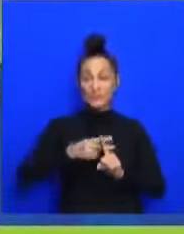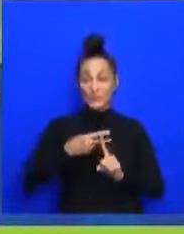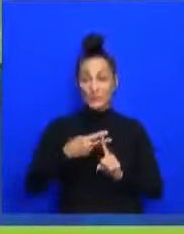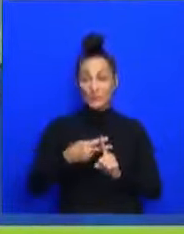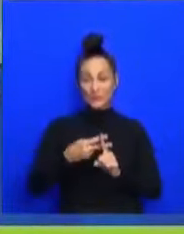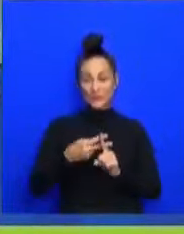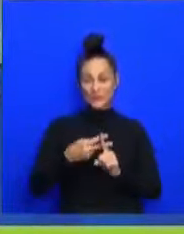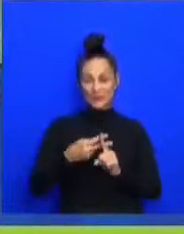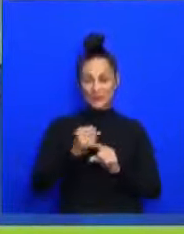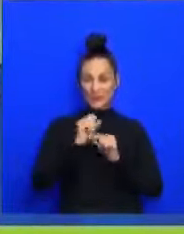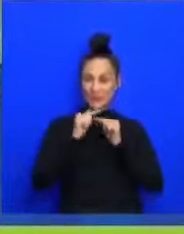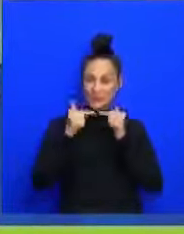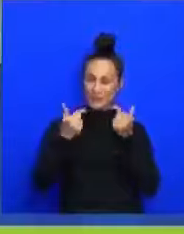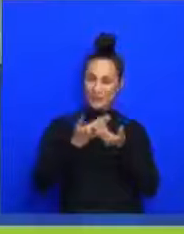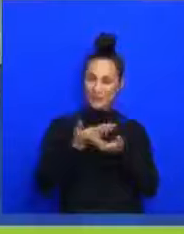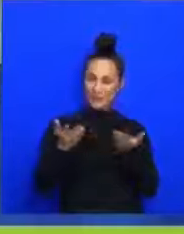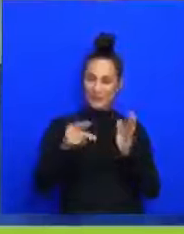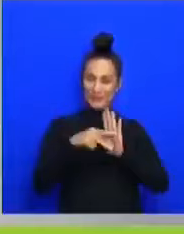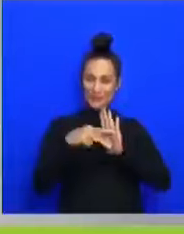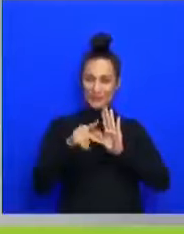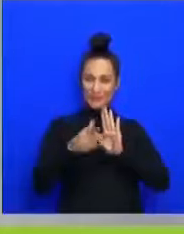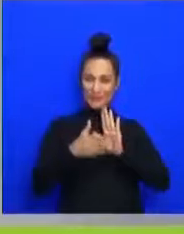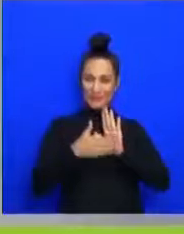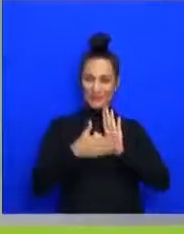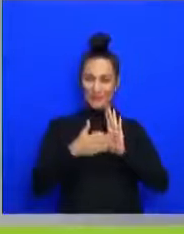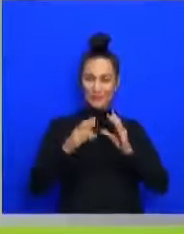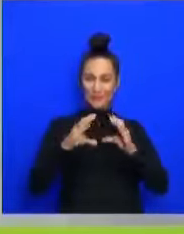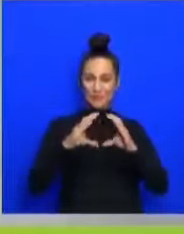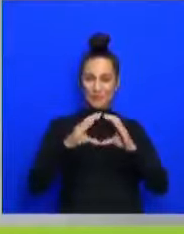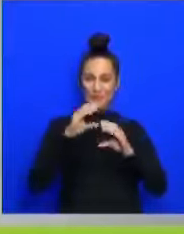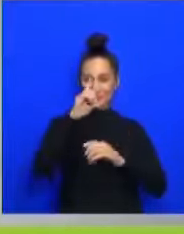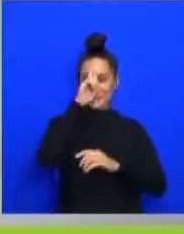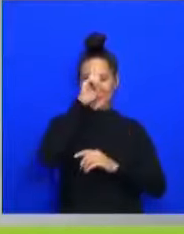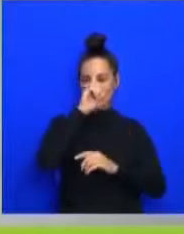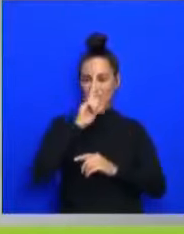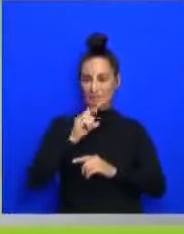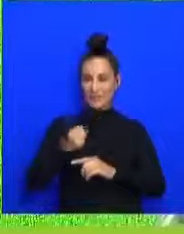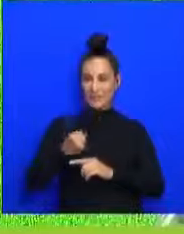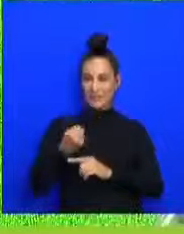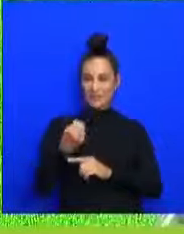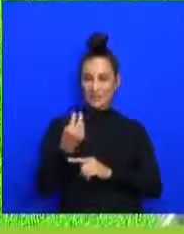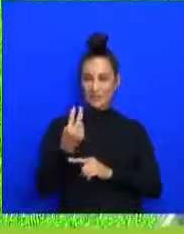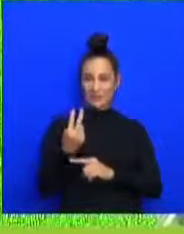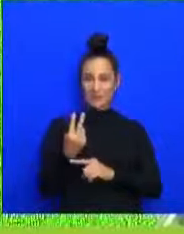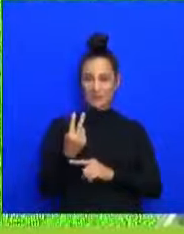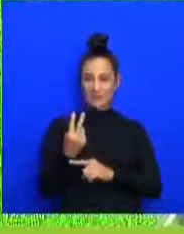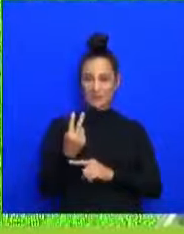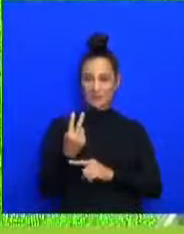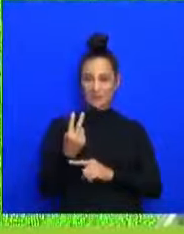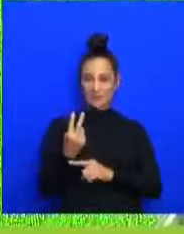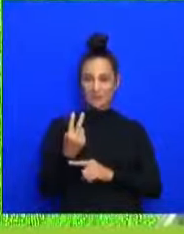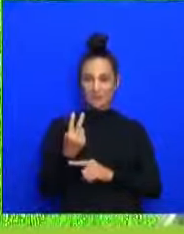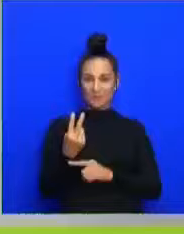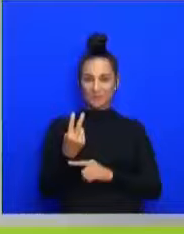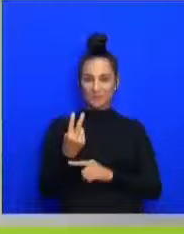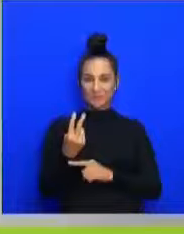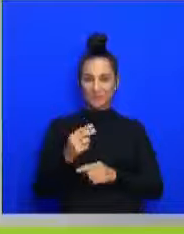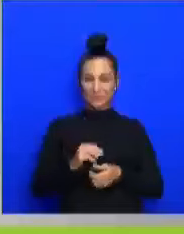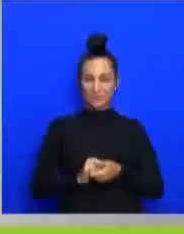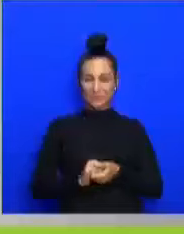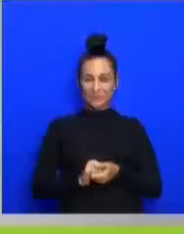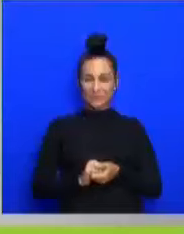dupla cena. Boa sorte para você que apostou. Bola amarela, número 2.